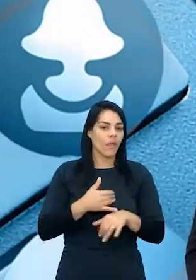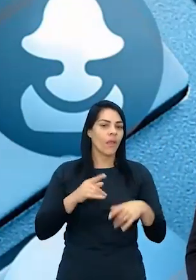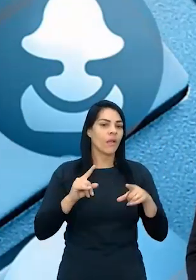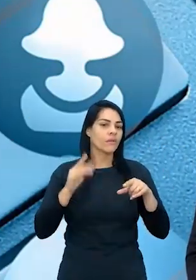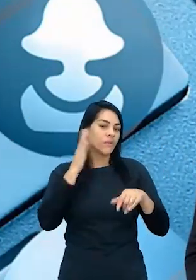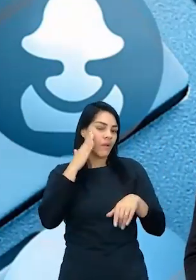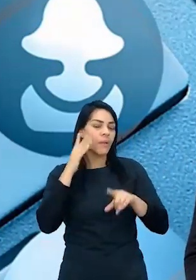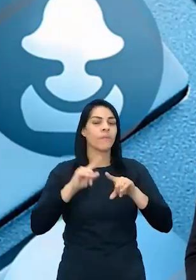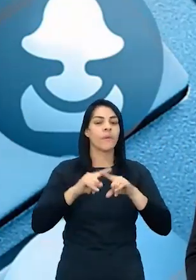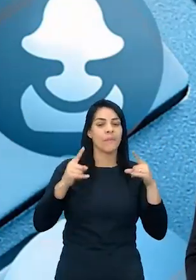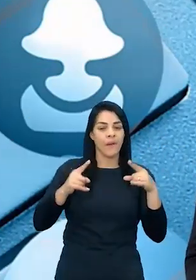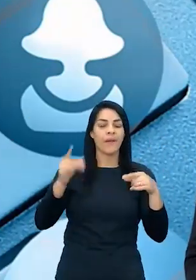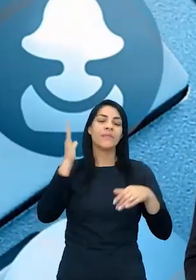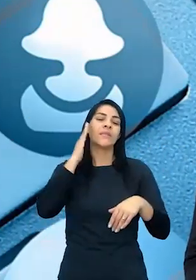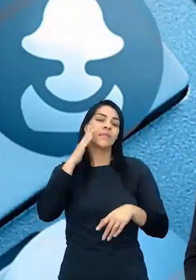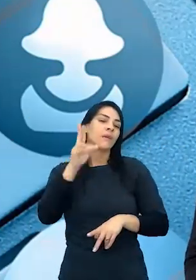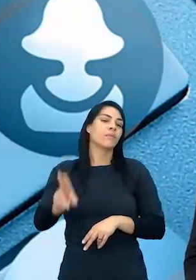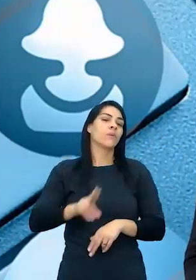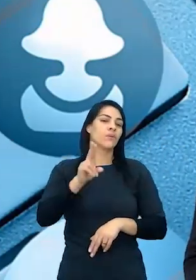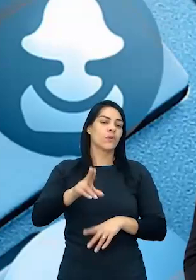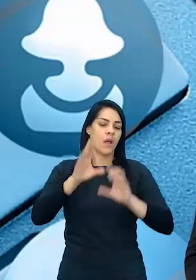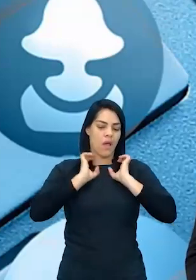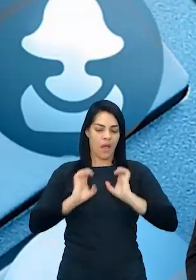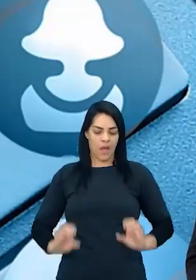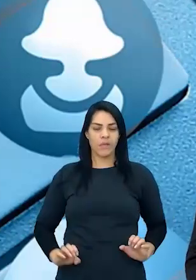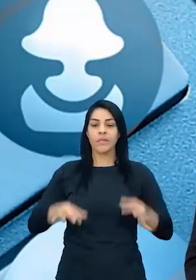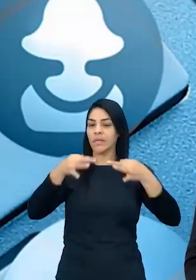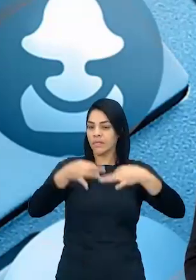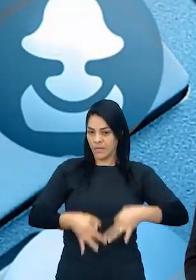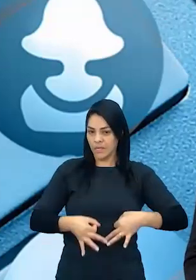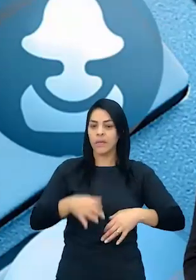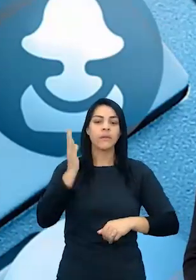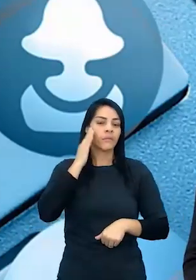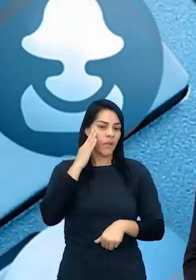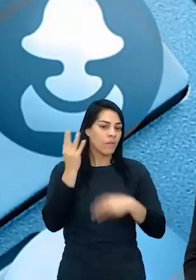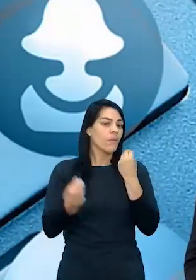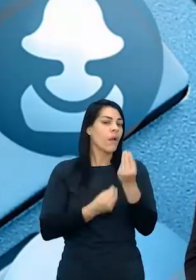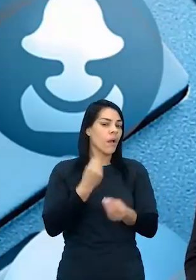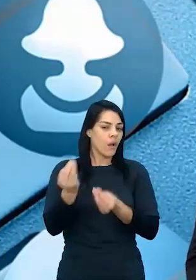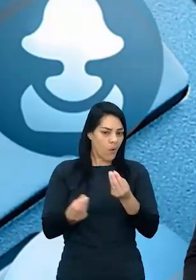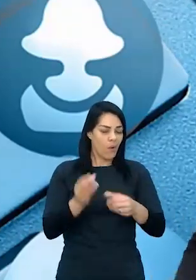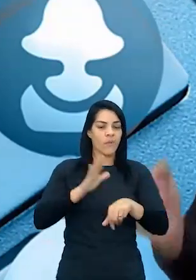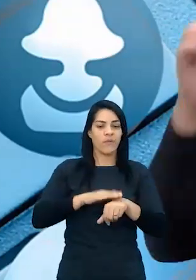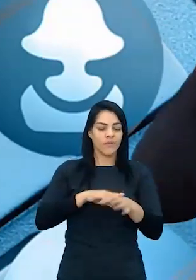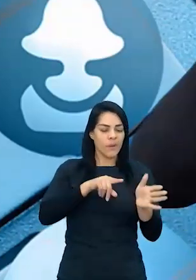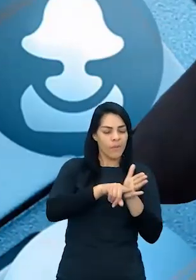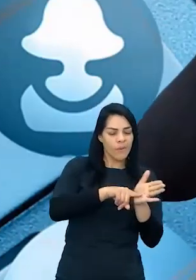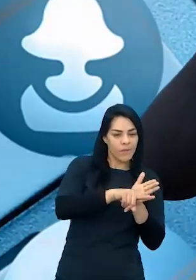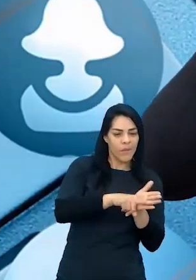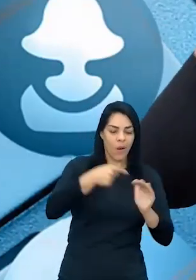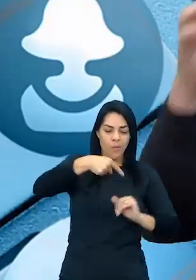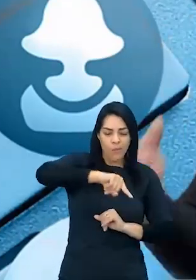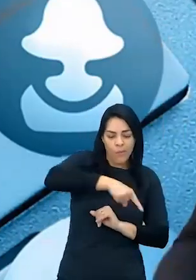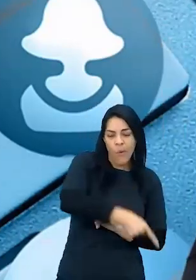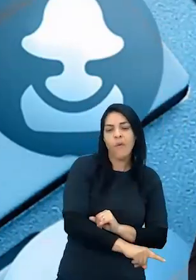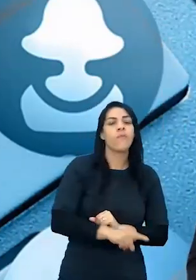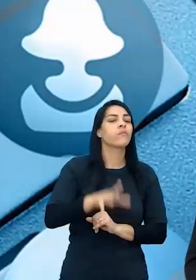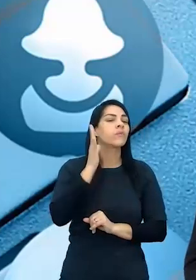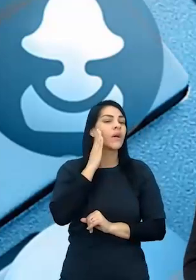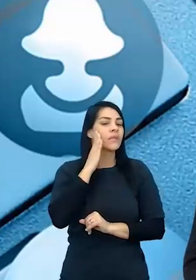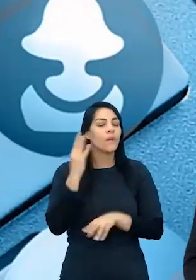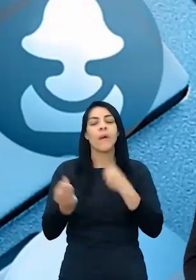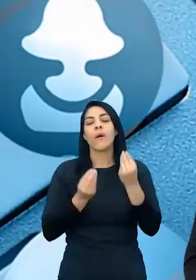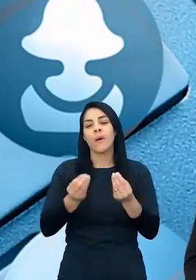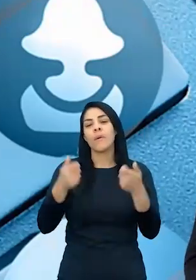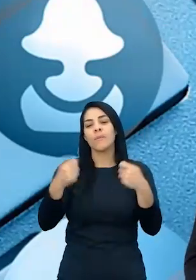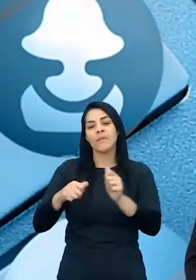mas eles sabem usar eticamente, corretamente, né? Eles sabem fazer uma pesquisa mais aprofundada, isso tem